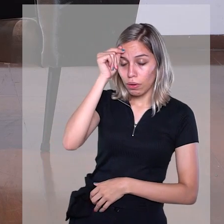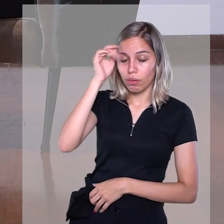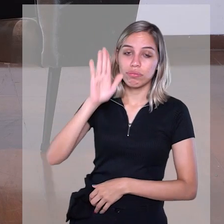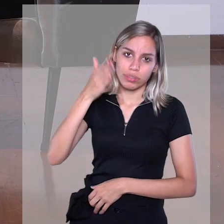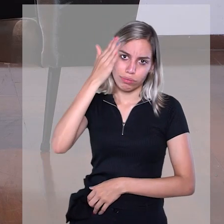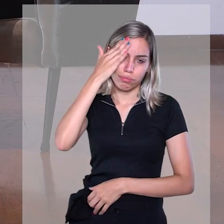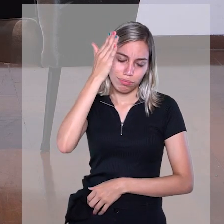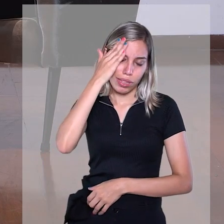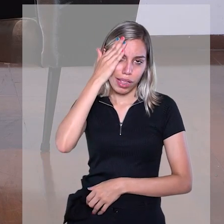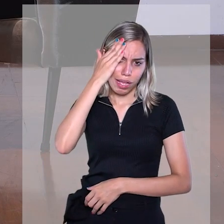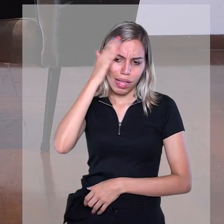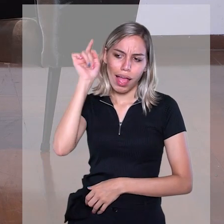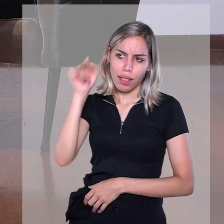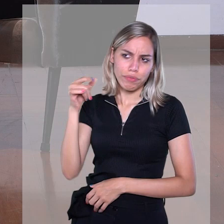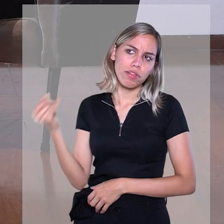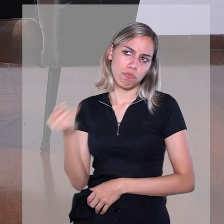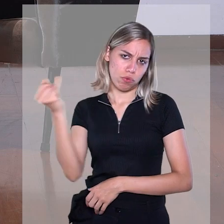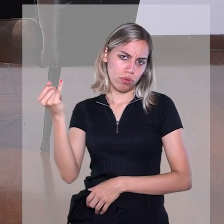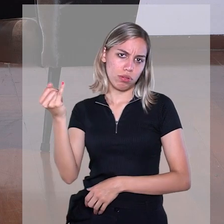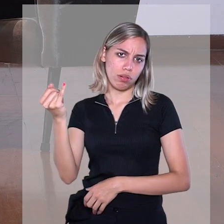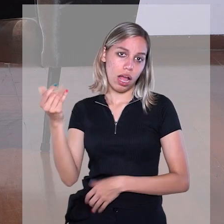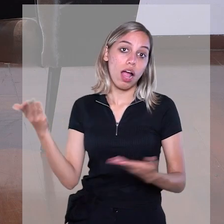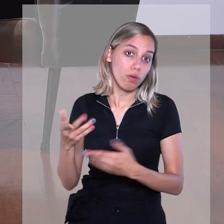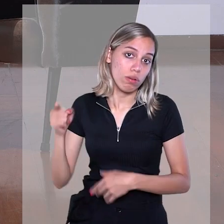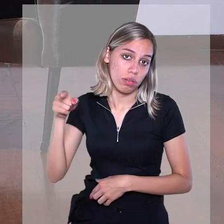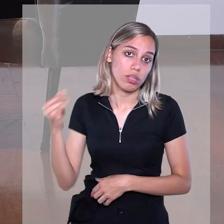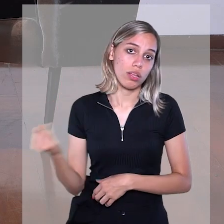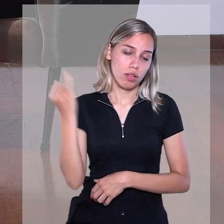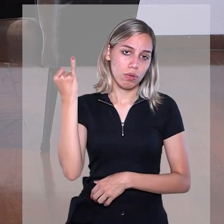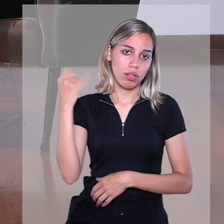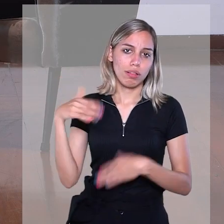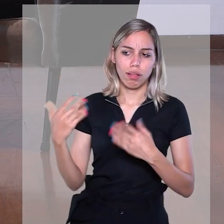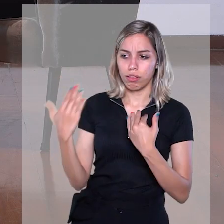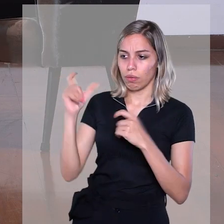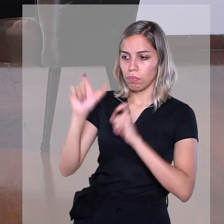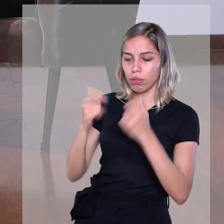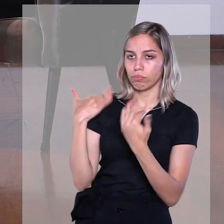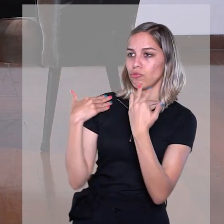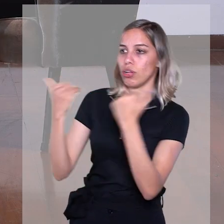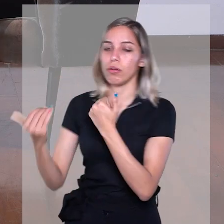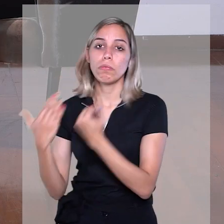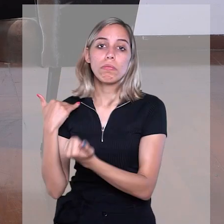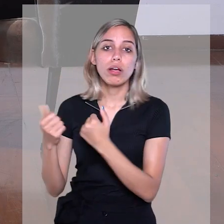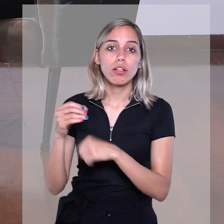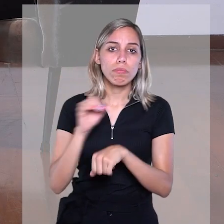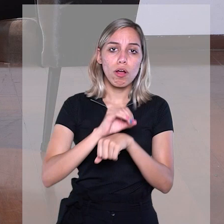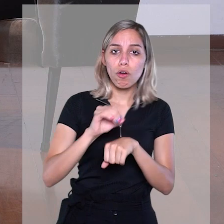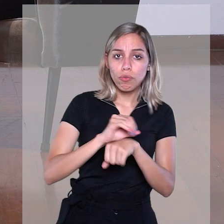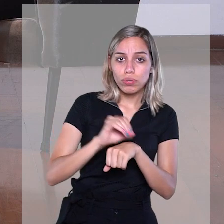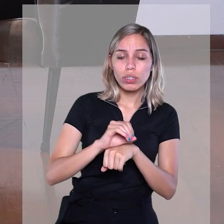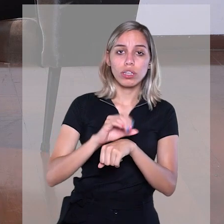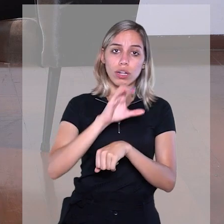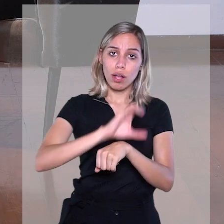um dia. E aí passei a ser chamado também para dar aulas, oficinas, cursos, a participar de debates sobre aquilo que